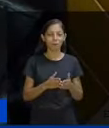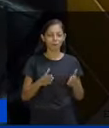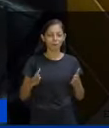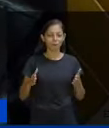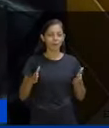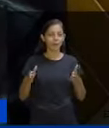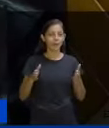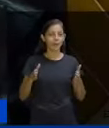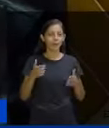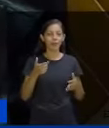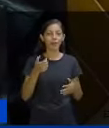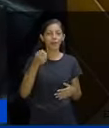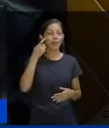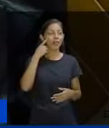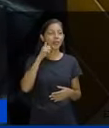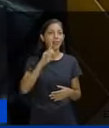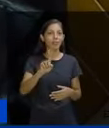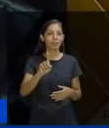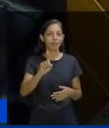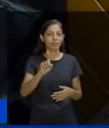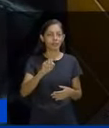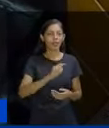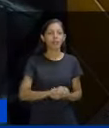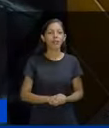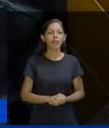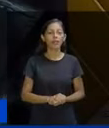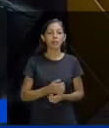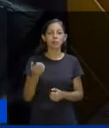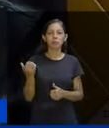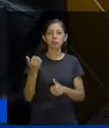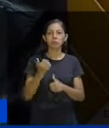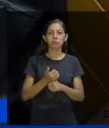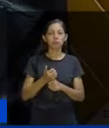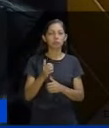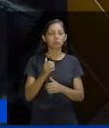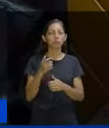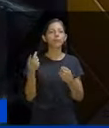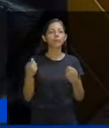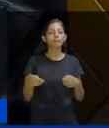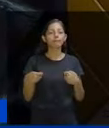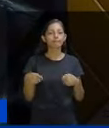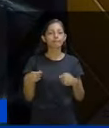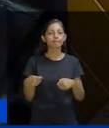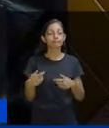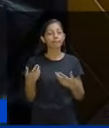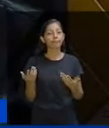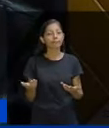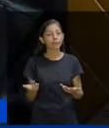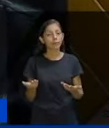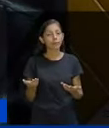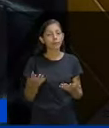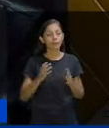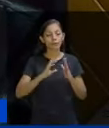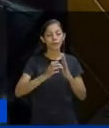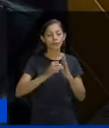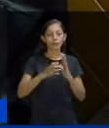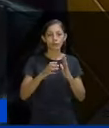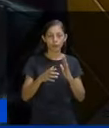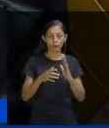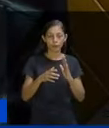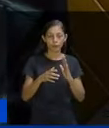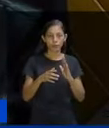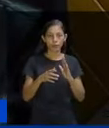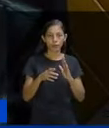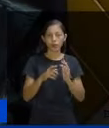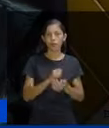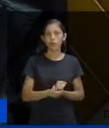das eleições, sem que houvesse a substituição dessas candidaturas femininas pelo partido na forma do artigo